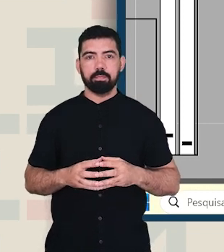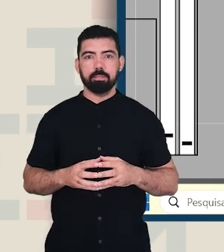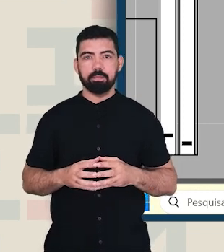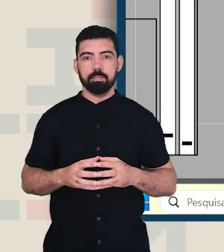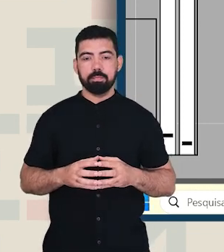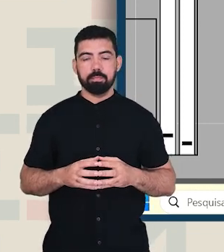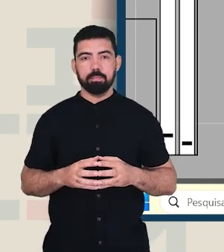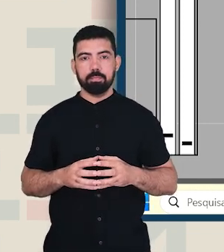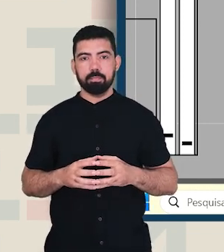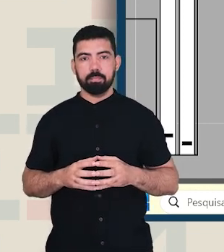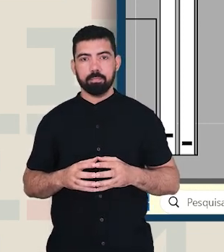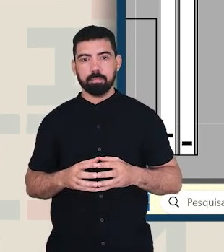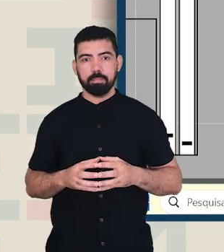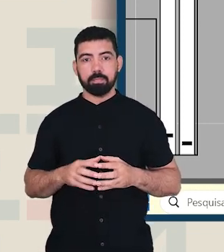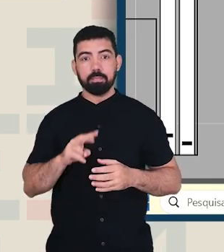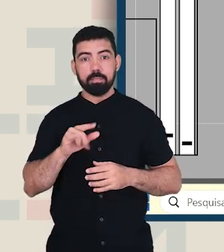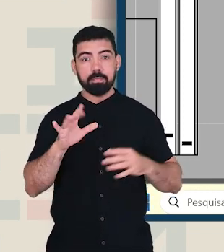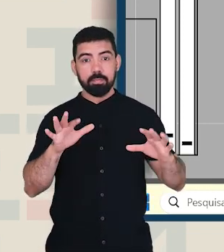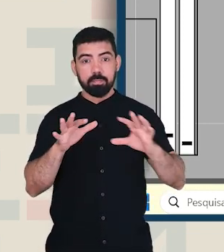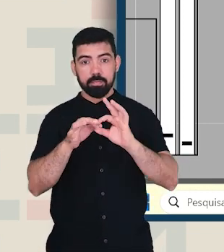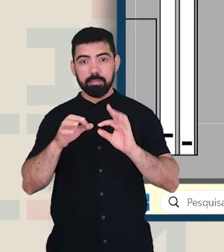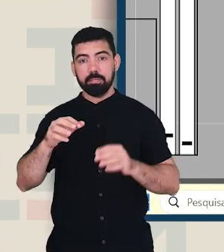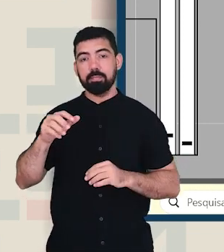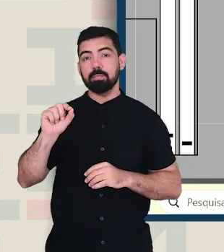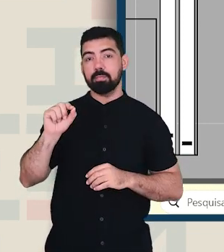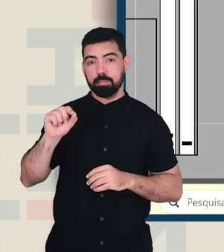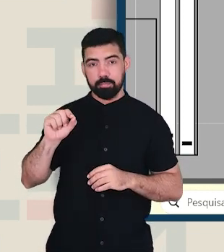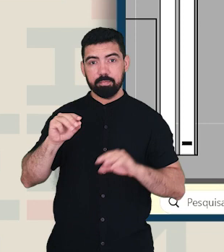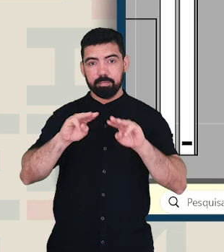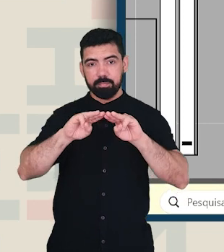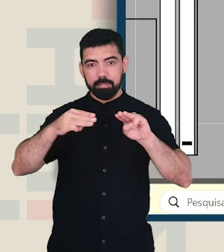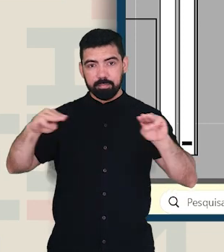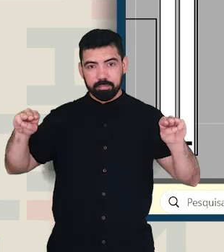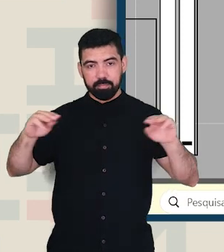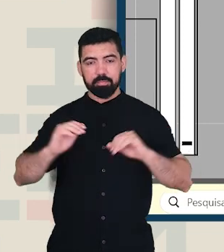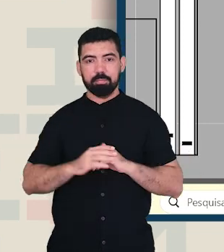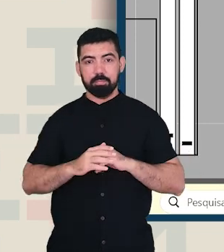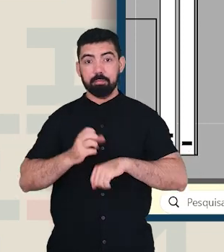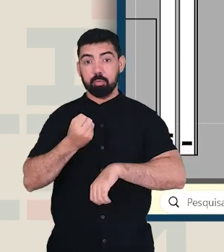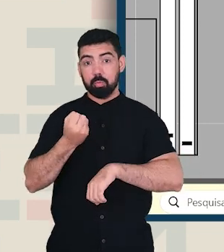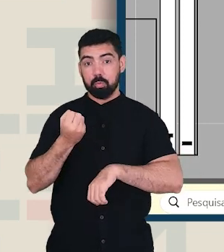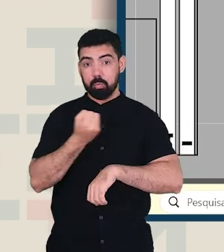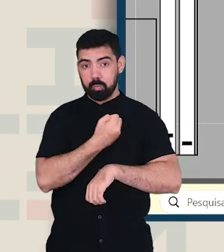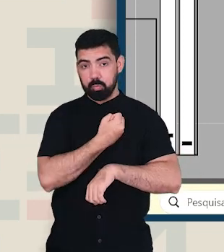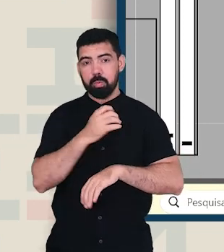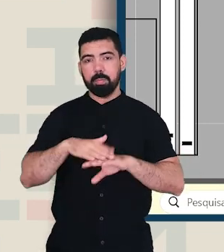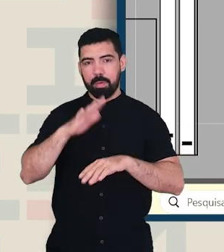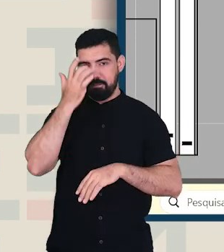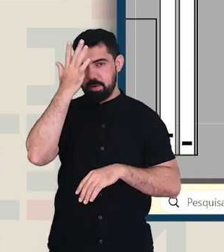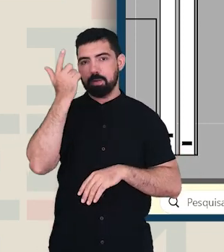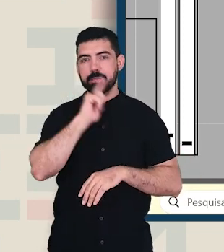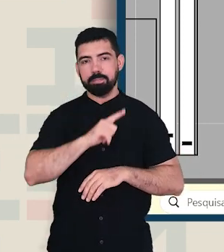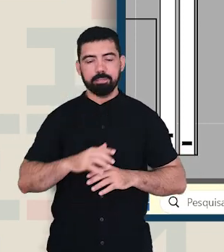este acione a modulação e com o número fica mais fácil.